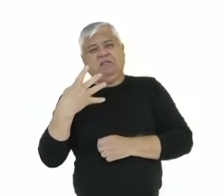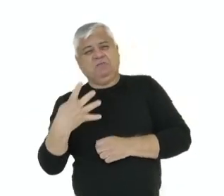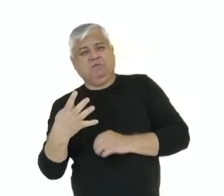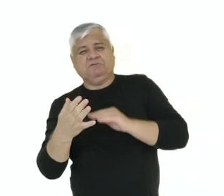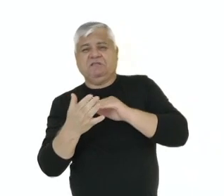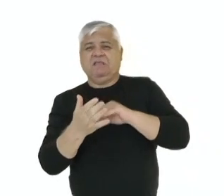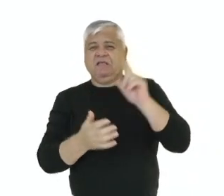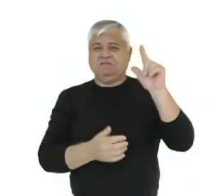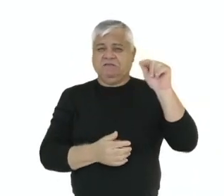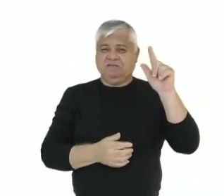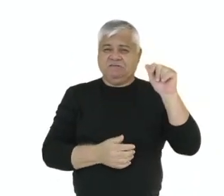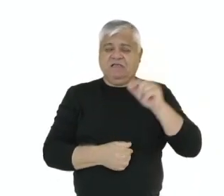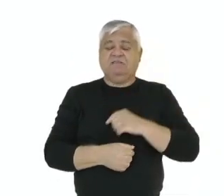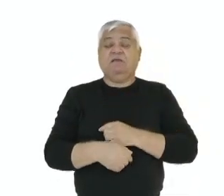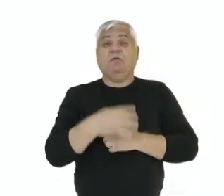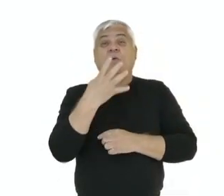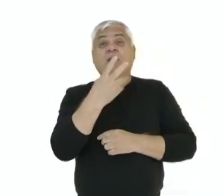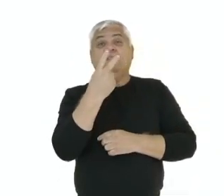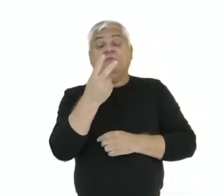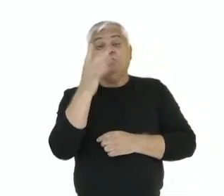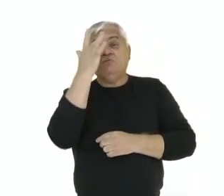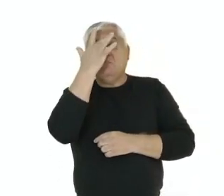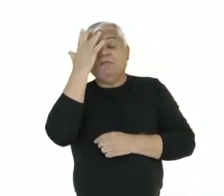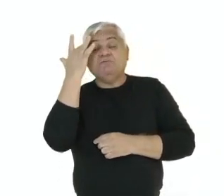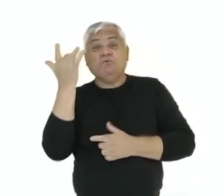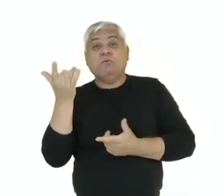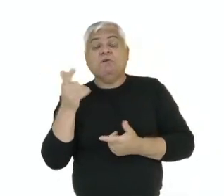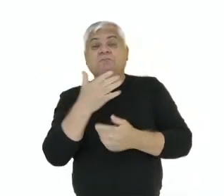42,7% de pessoas desempregadas.